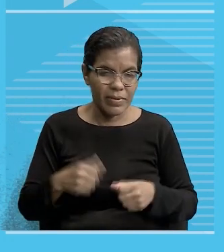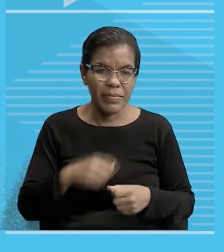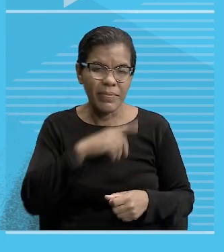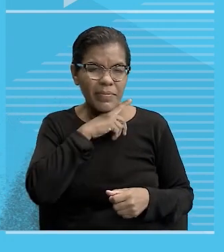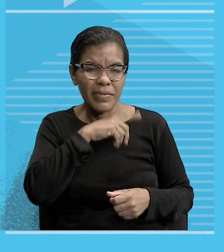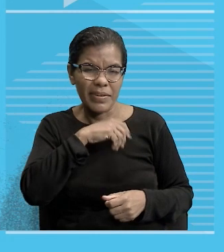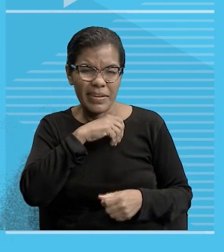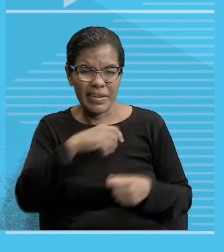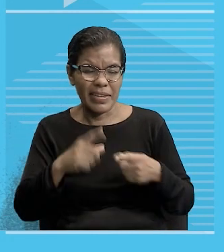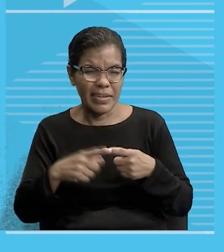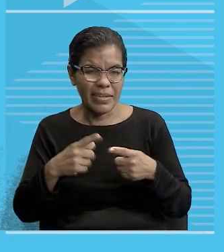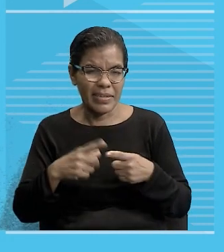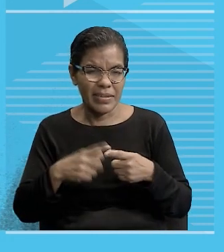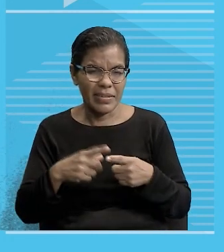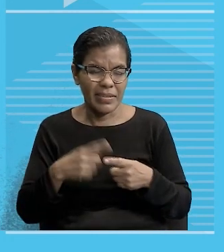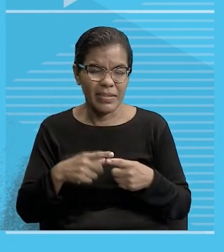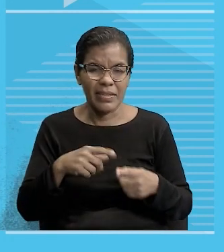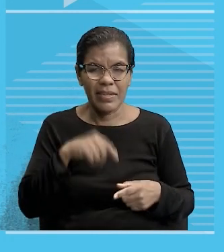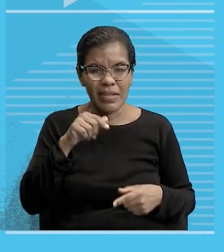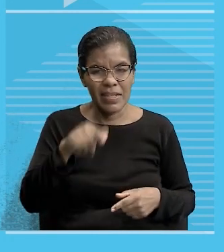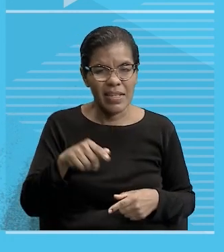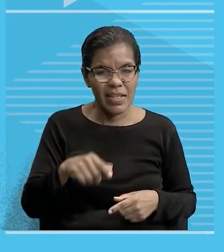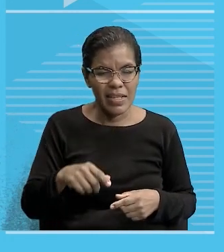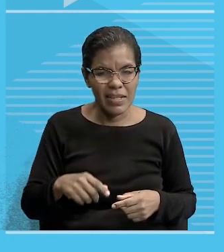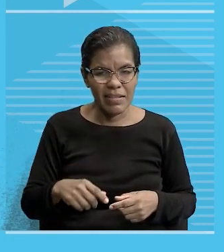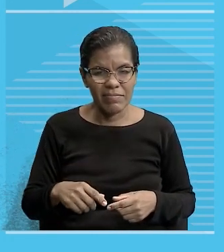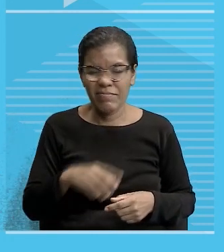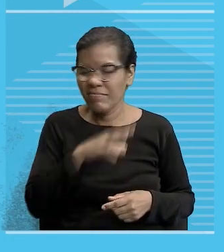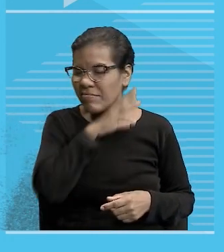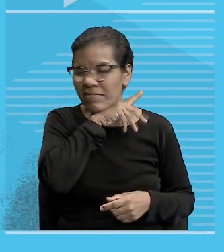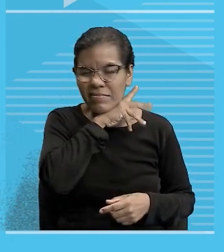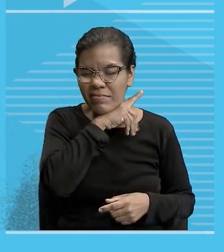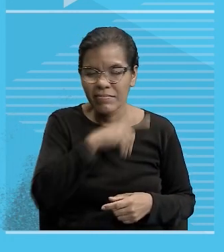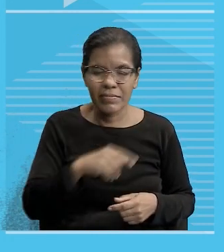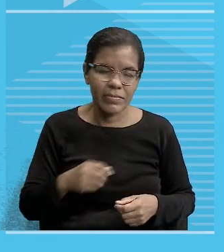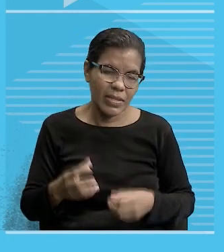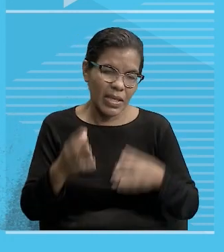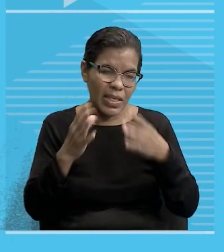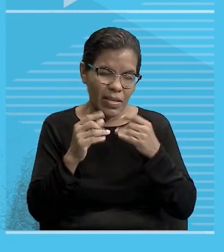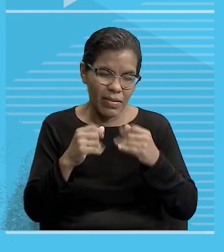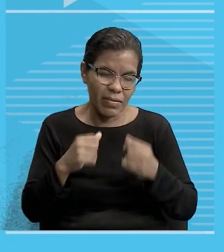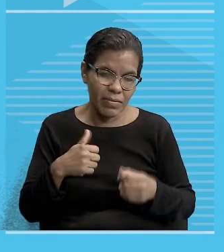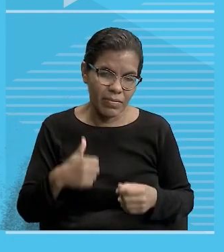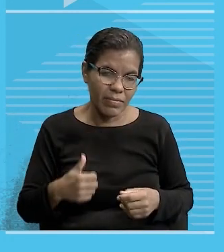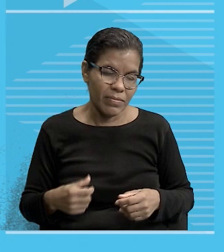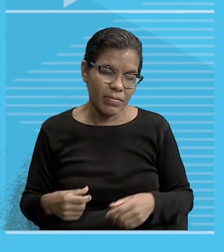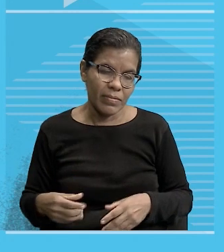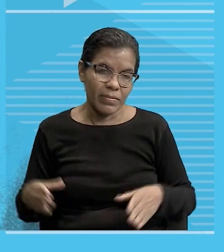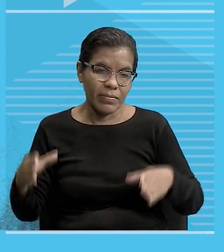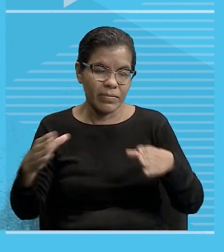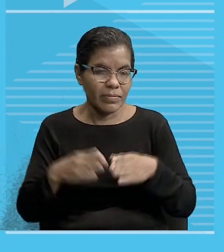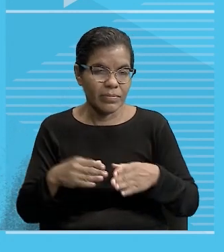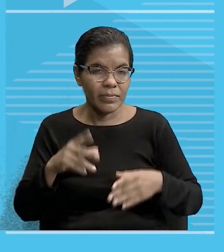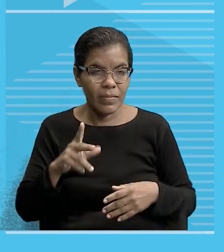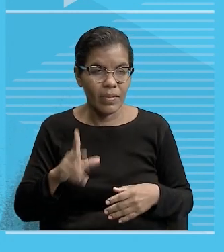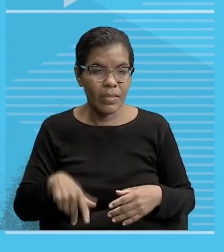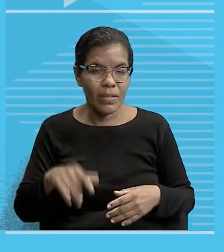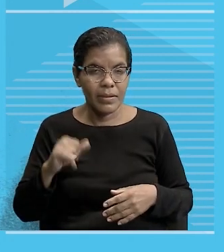seu come uma pizza nesse local você